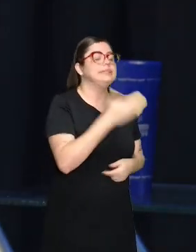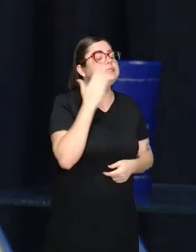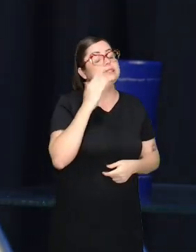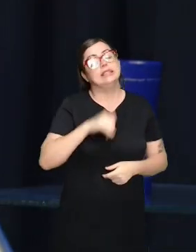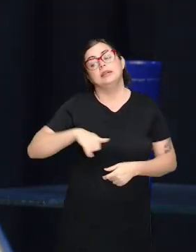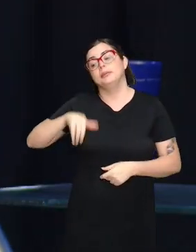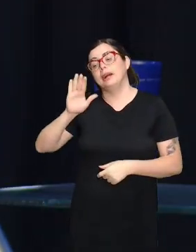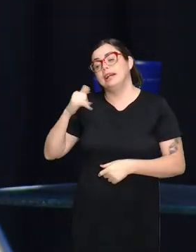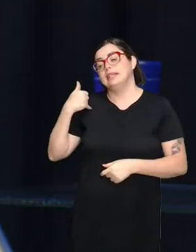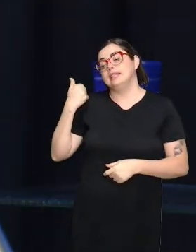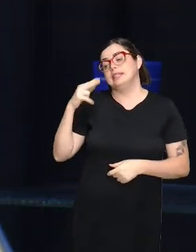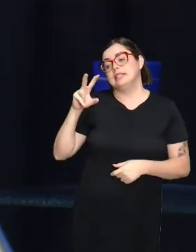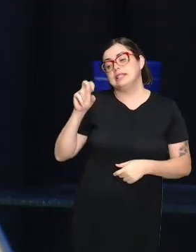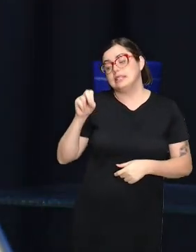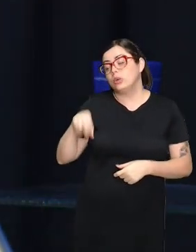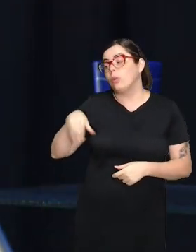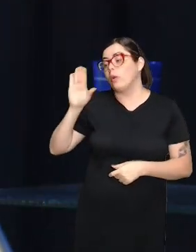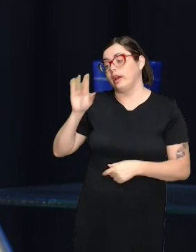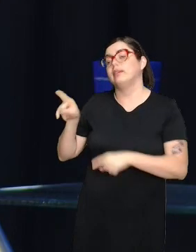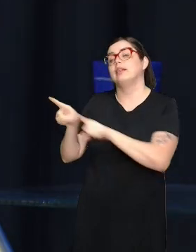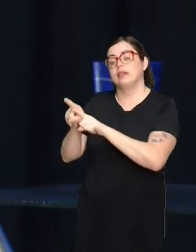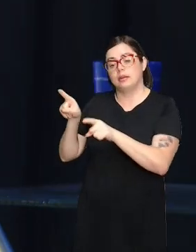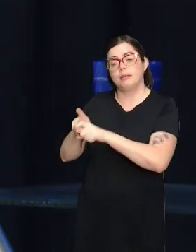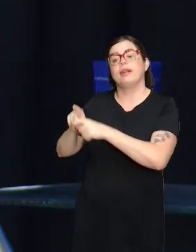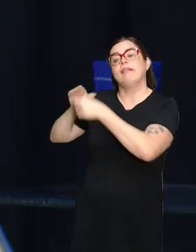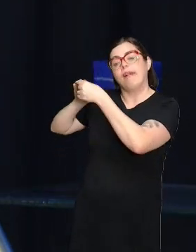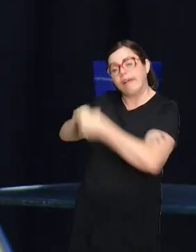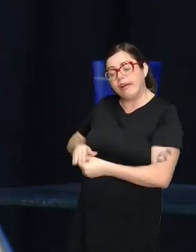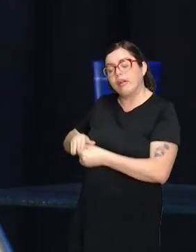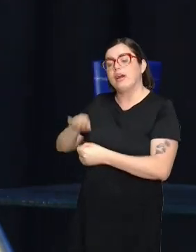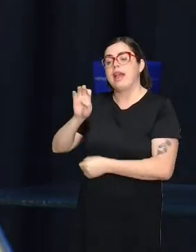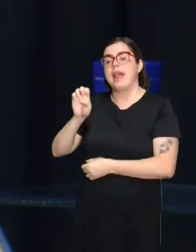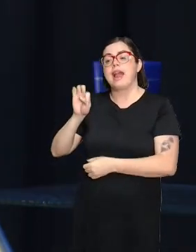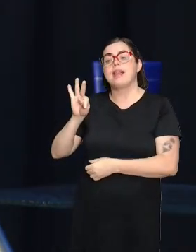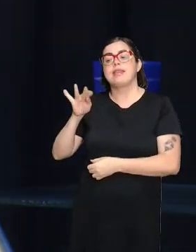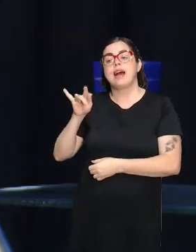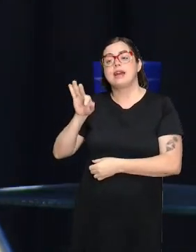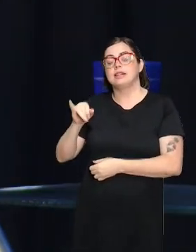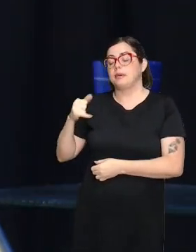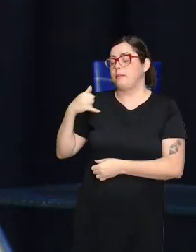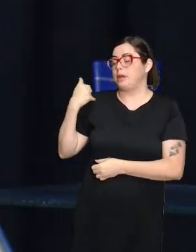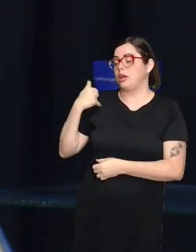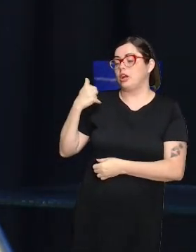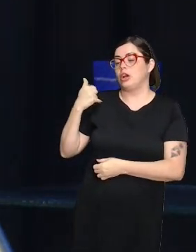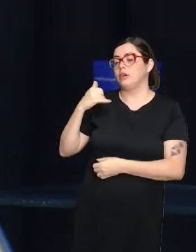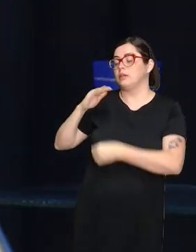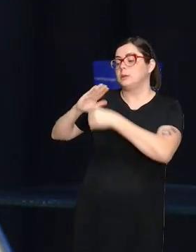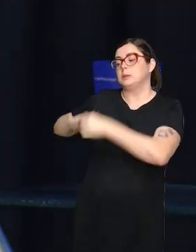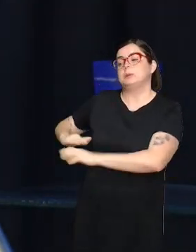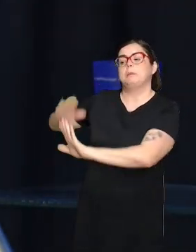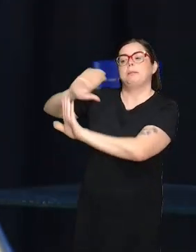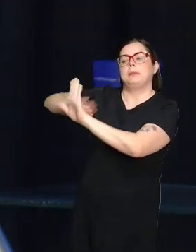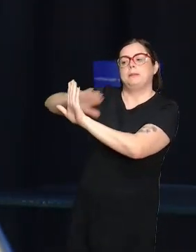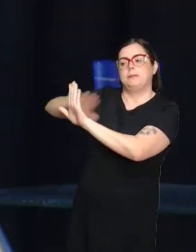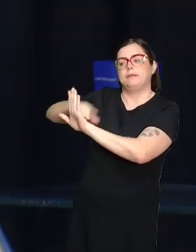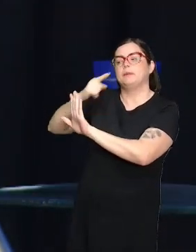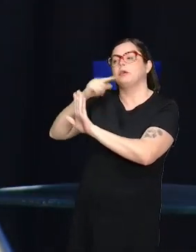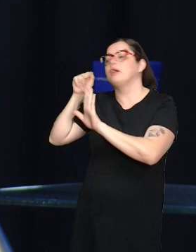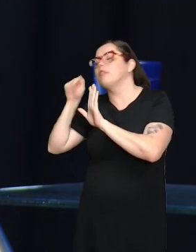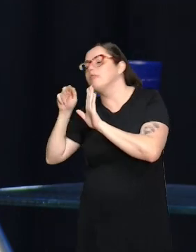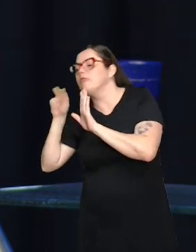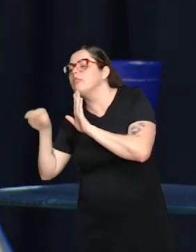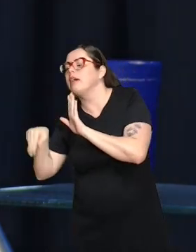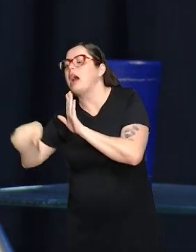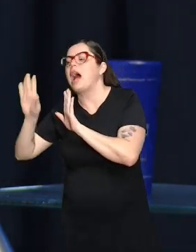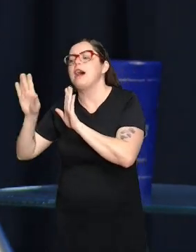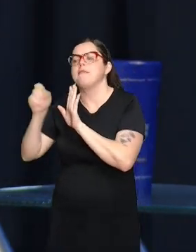por causa do estereótipo. Então, o etarismo é esse preconceito que muitas vezes é velado, mas que ainda é muito comum das